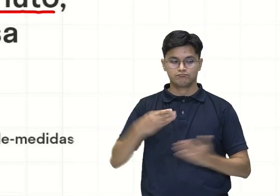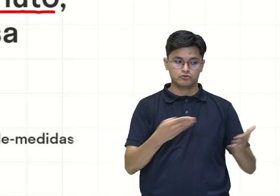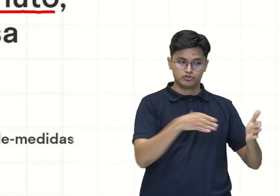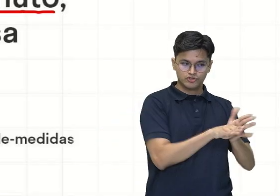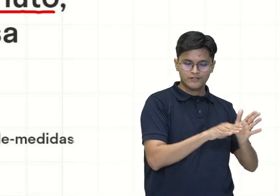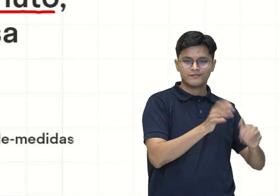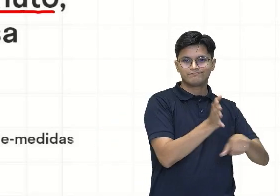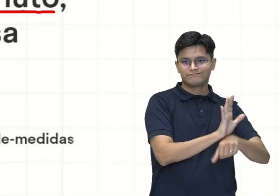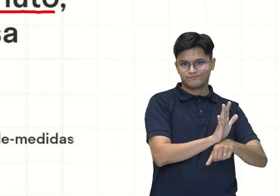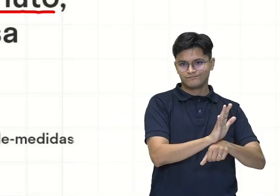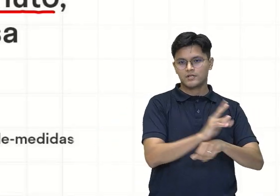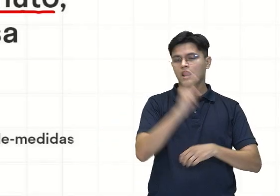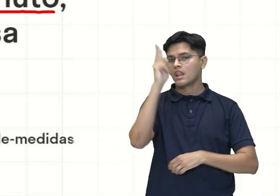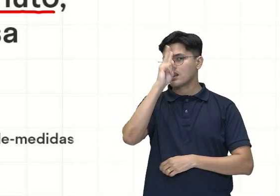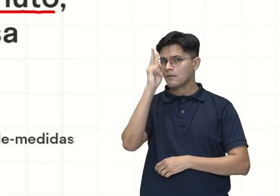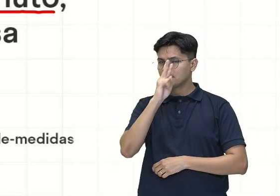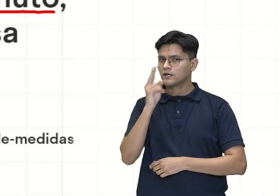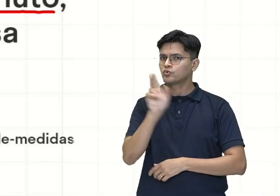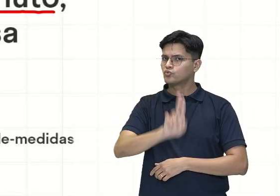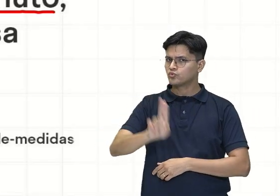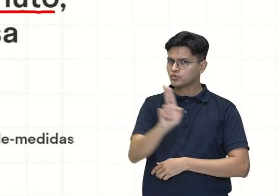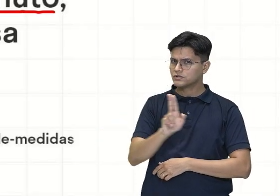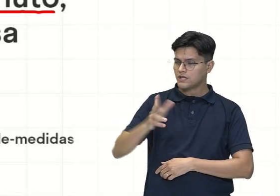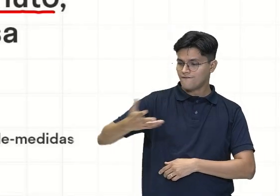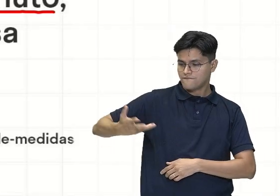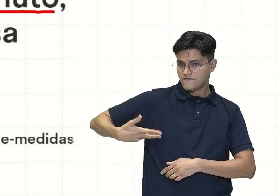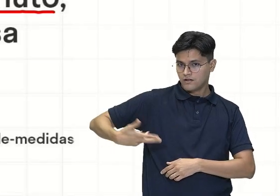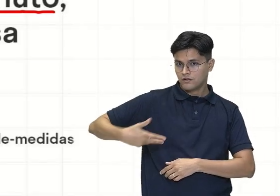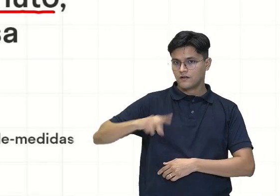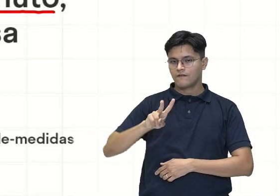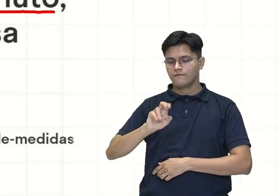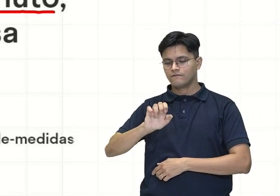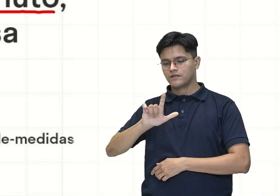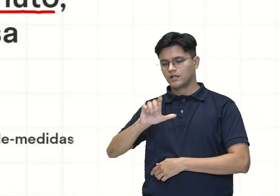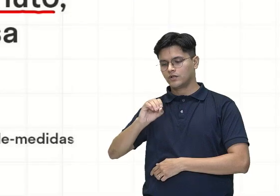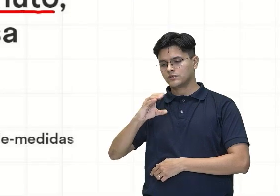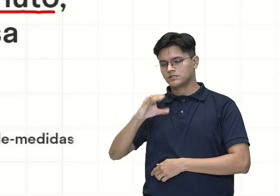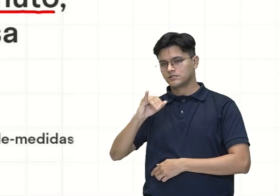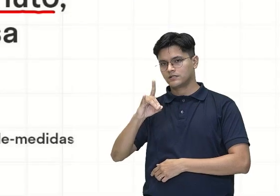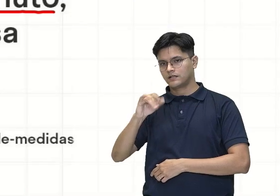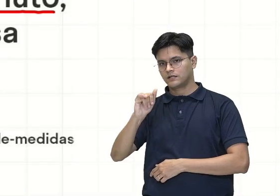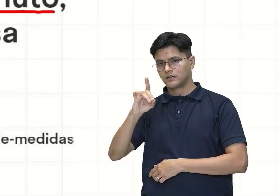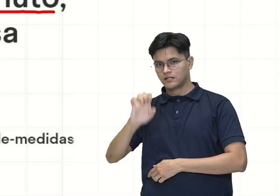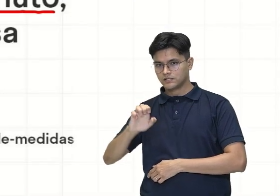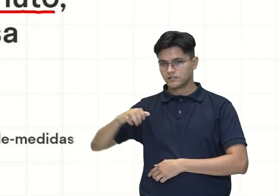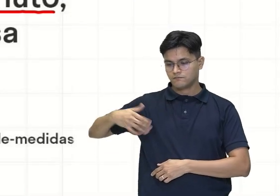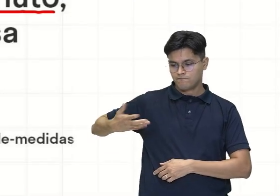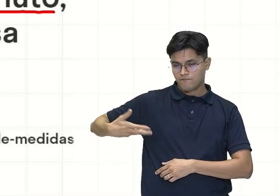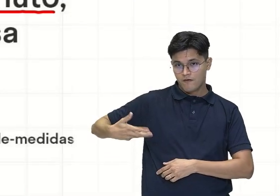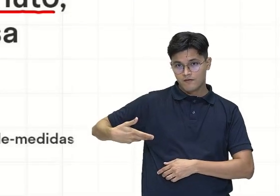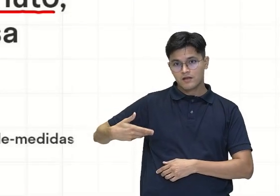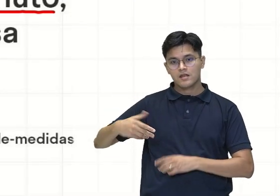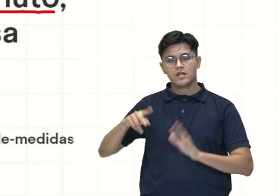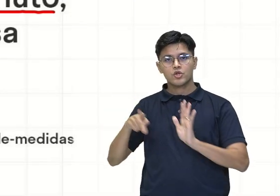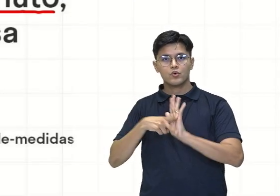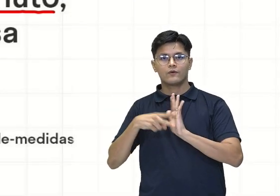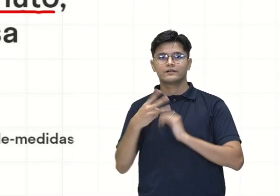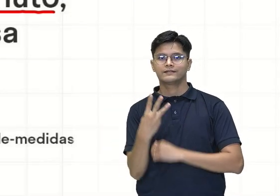Lembrando que eles foram a uma velocidade ali média de 35 metros por